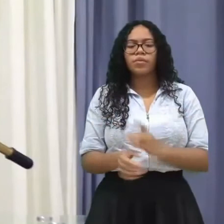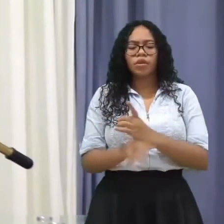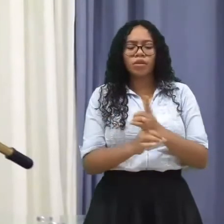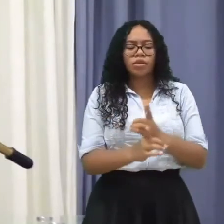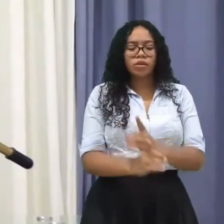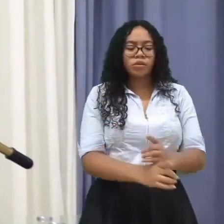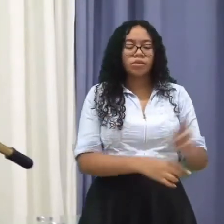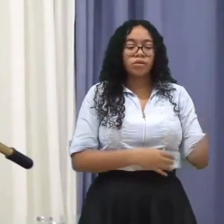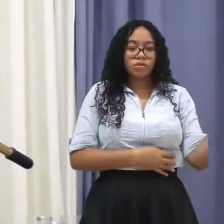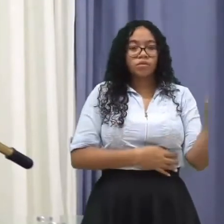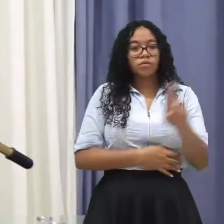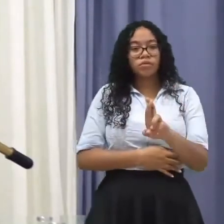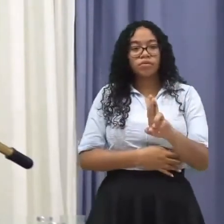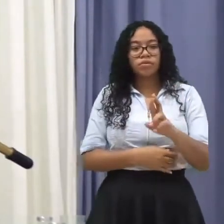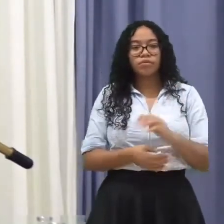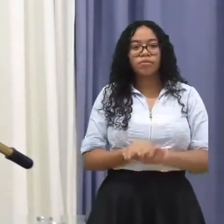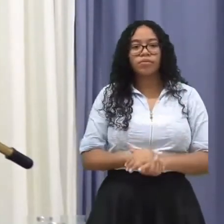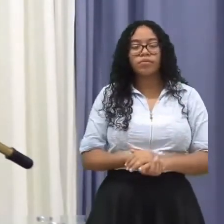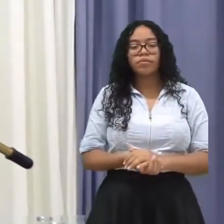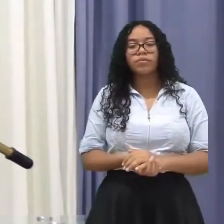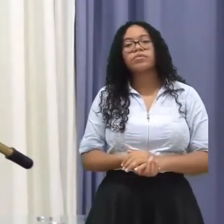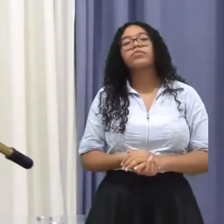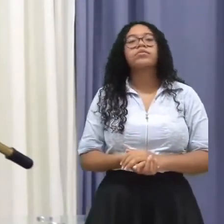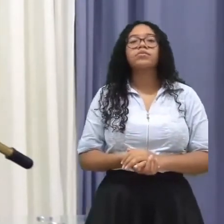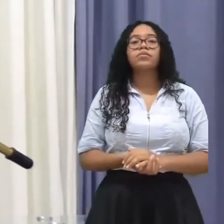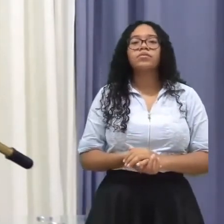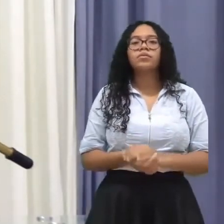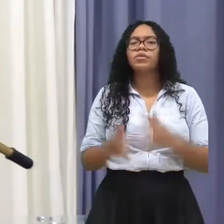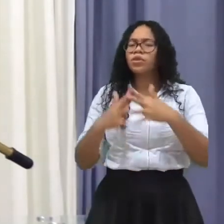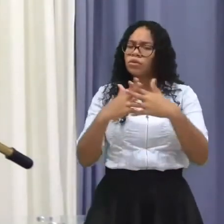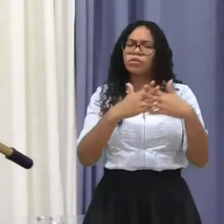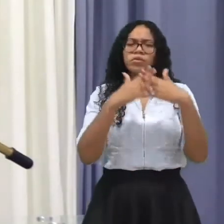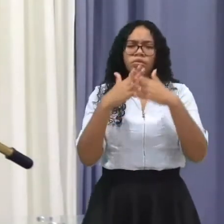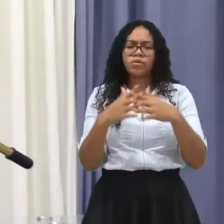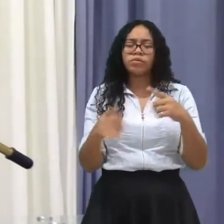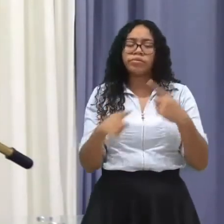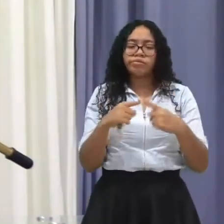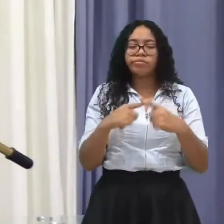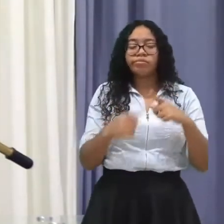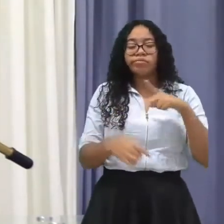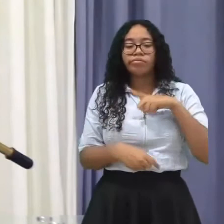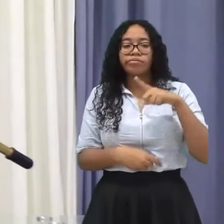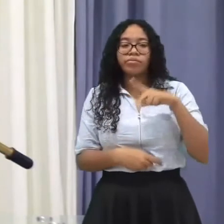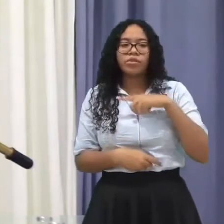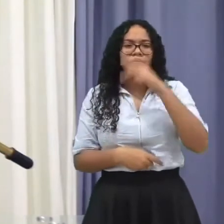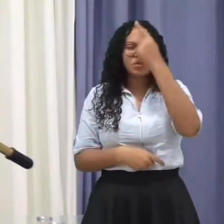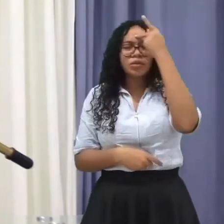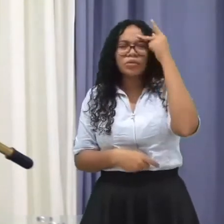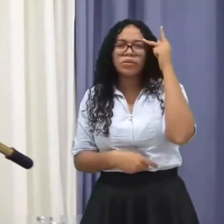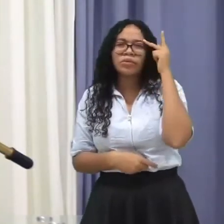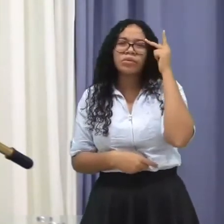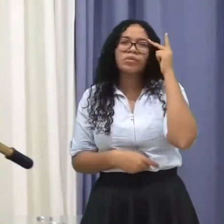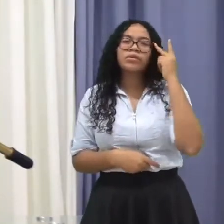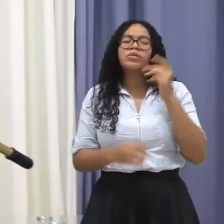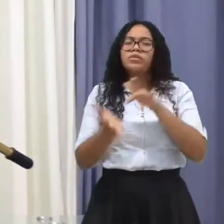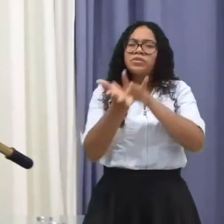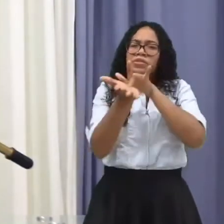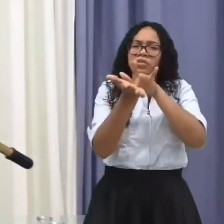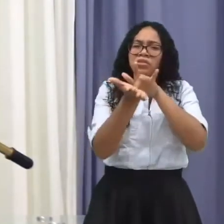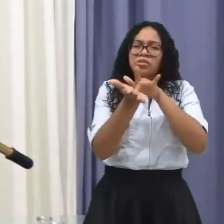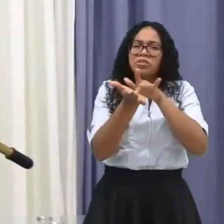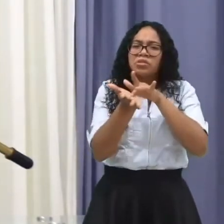respondeu: vede que ninguém vos engane, porque virão muitos em meu nome dizendo eu sou o Cristo, e